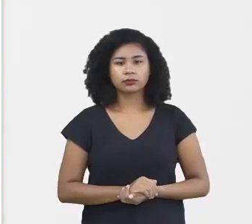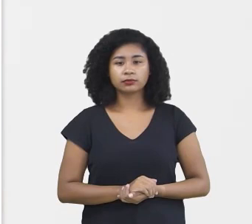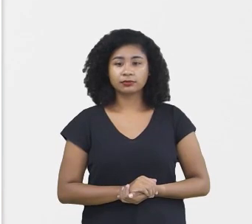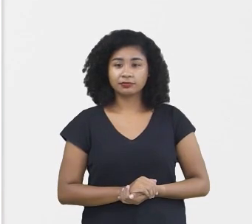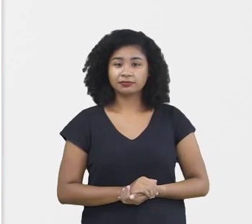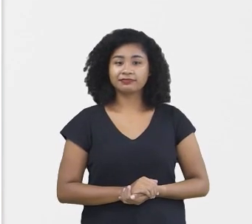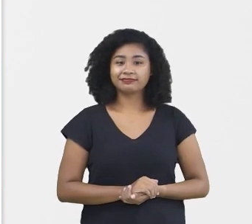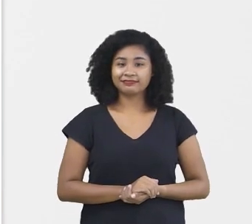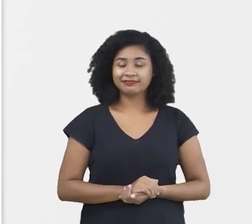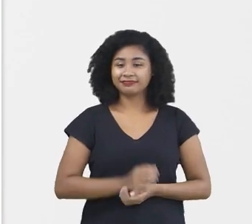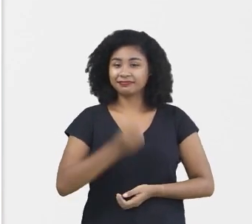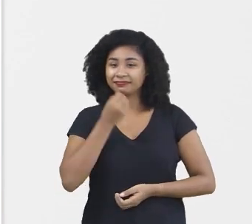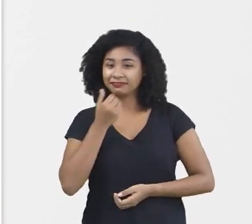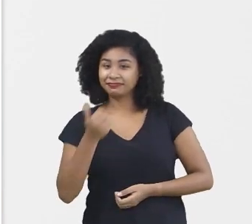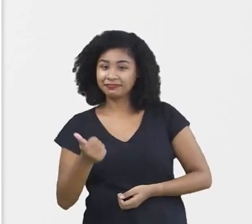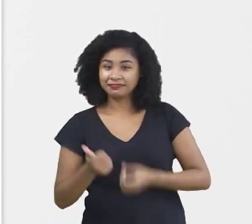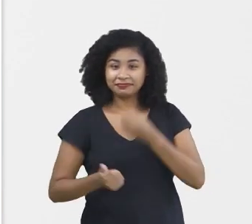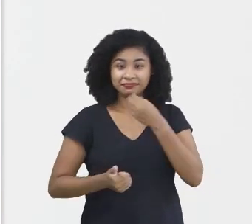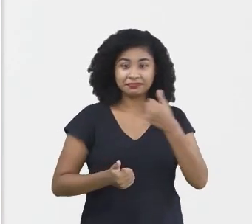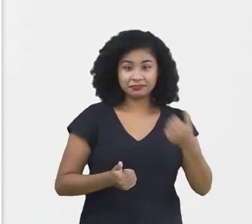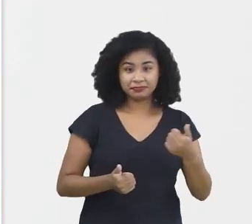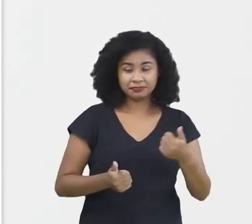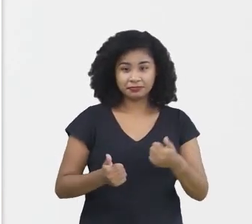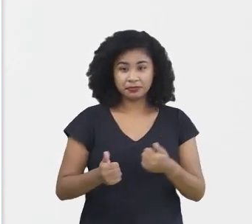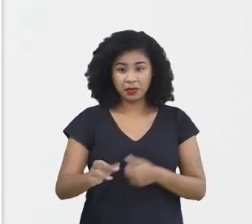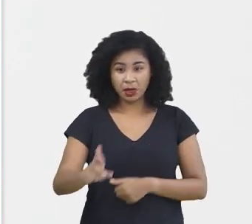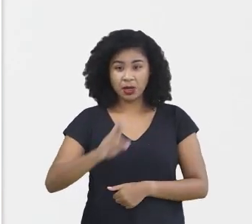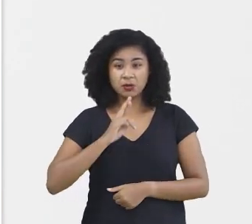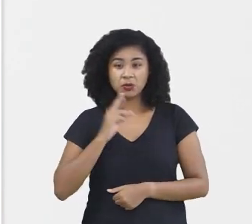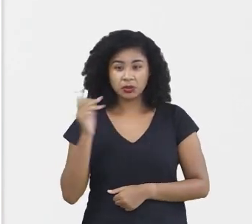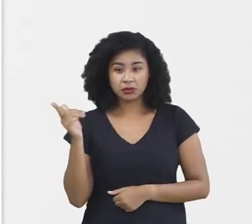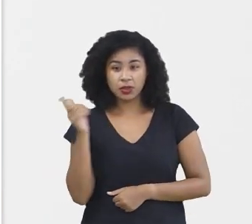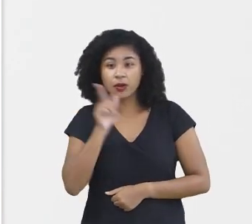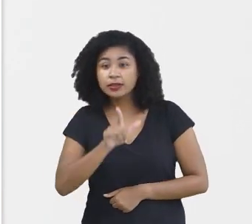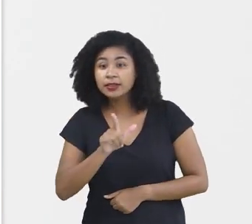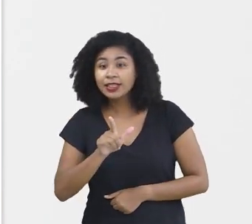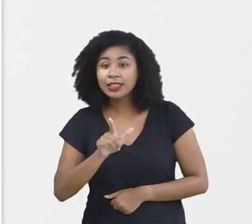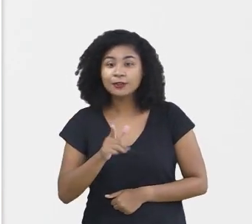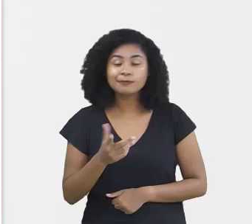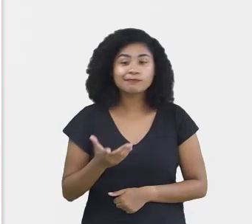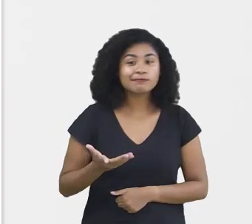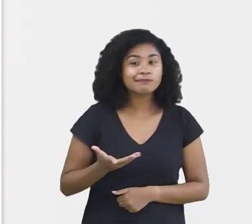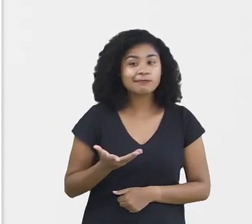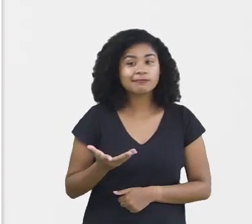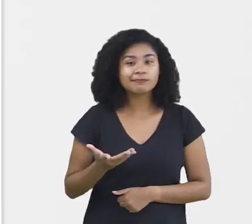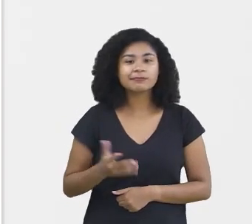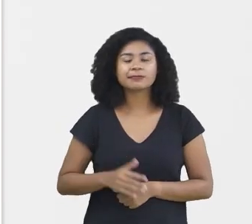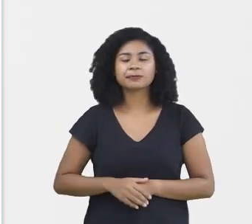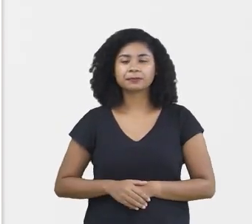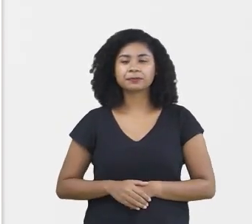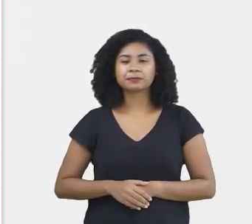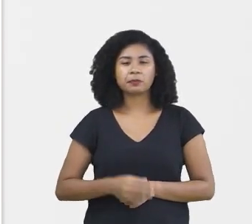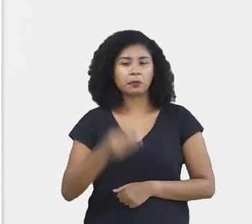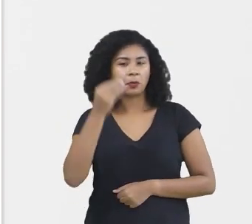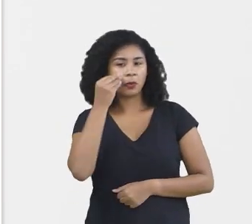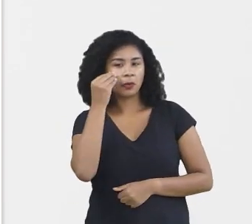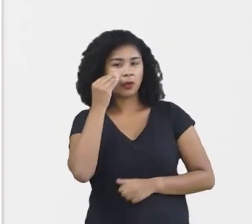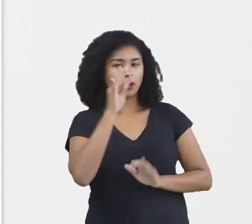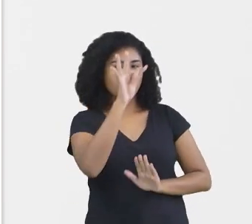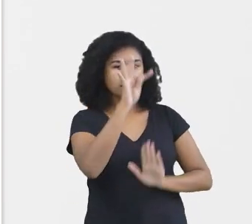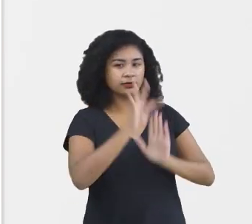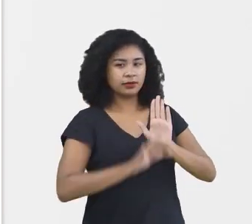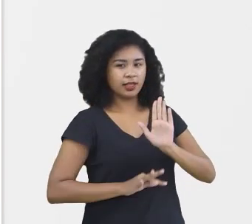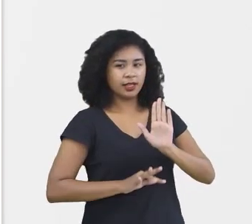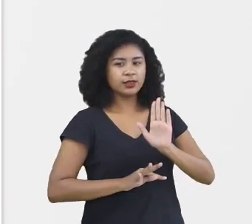Muito bem, turmas. Será que vocês conseguiram aí responder a questão? Vamos voltar lá no nosso texto para a gente relembrar o texto sobre